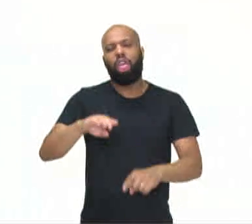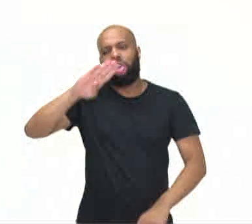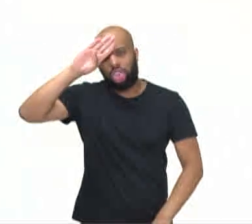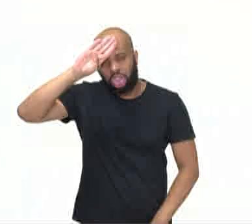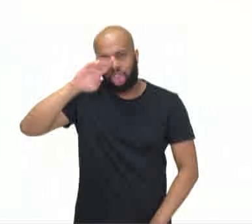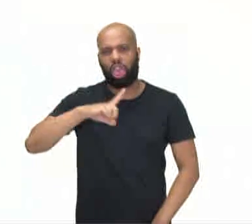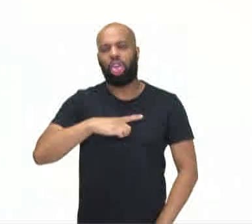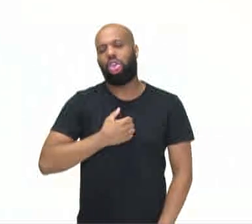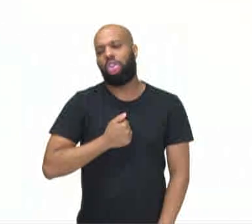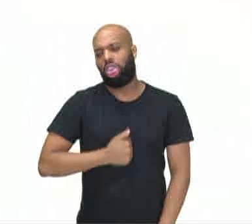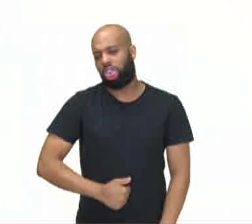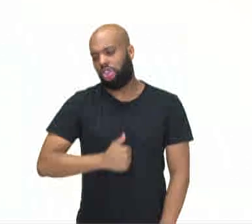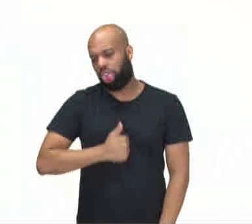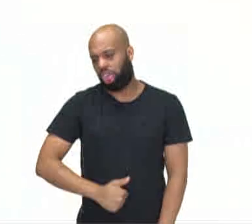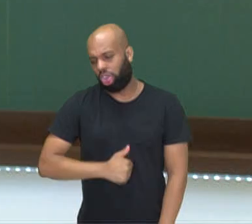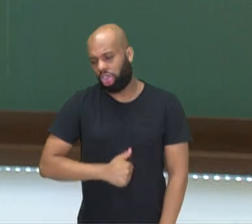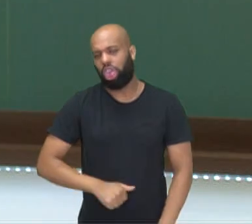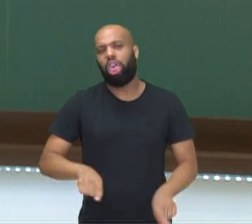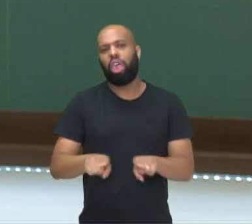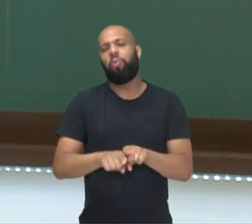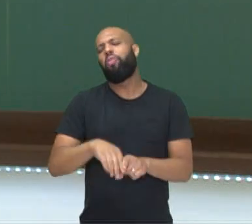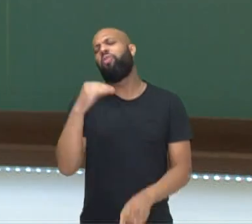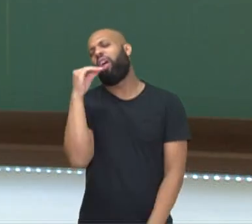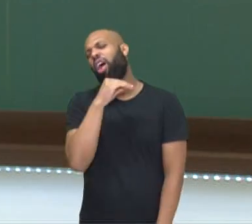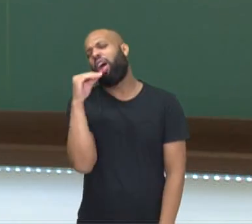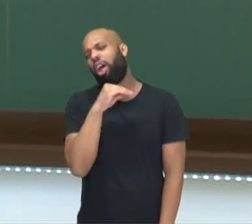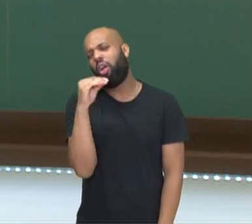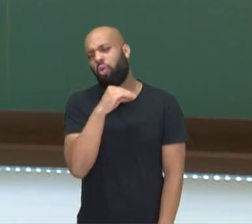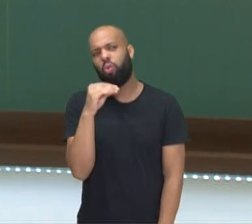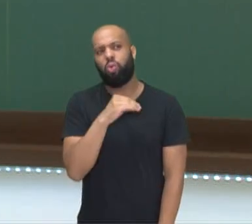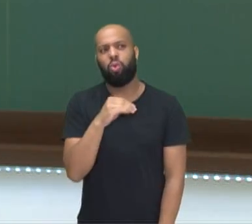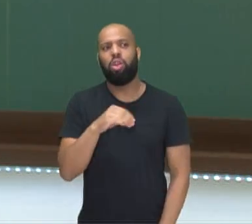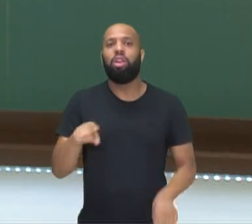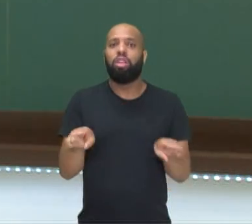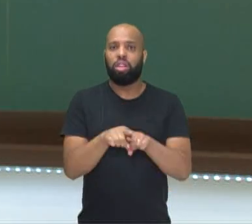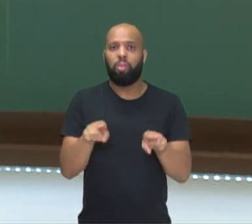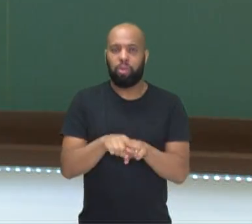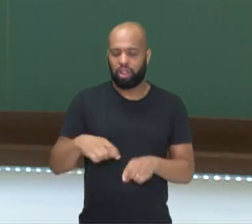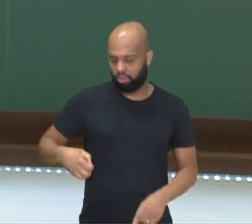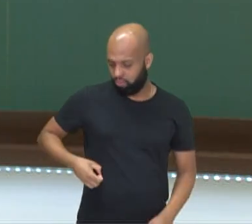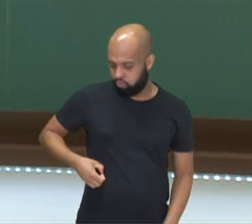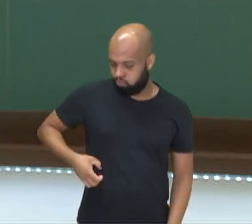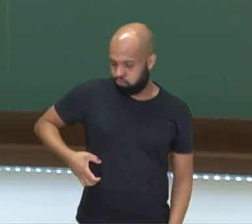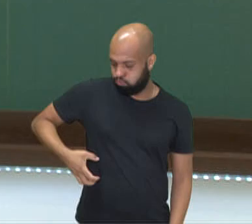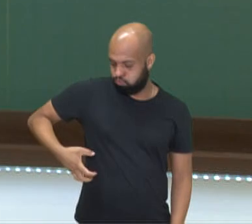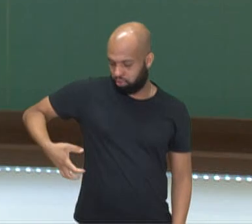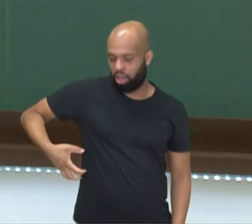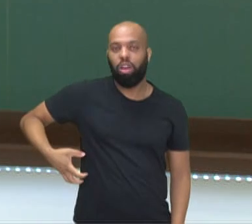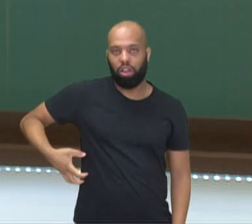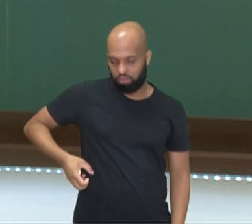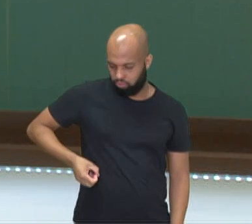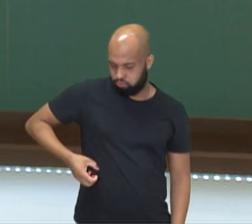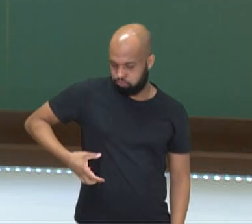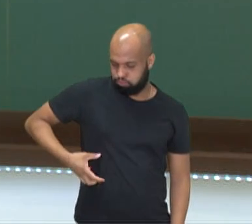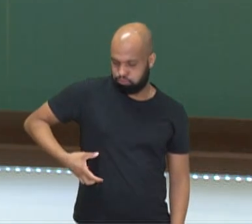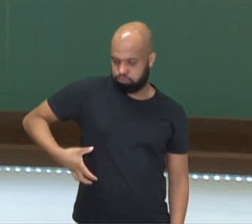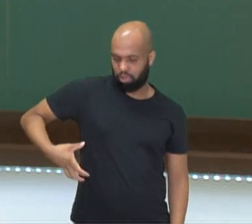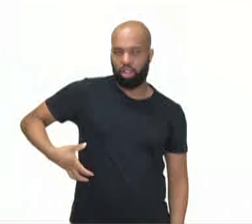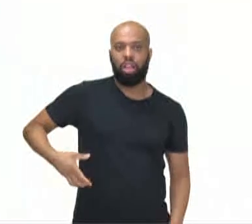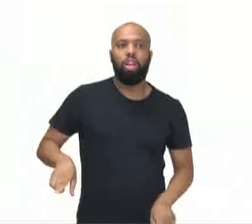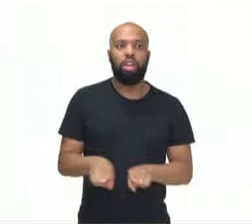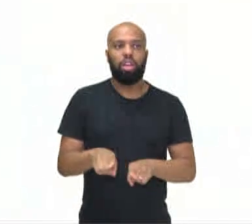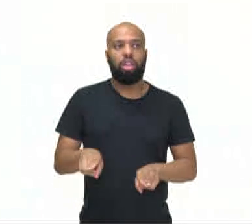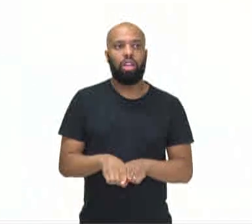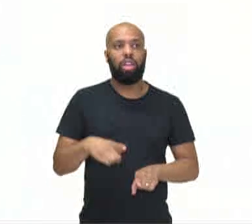diarreia, fraqueza, um aumento de um órgão, o fígado, e do baço, que é um outro órgão, além de